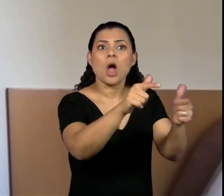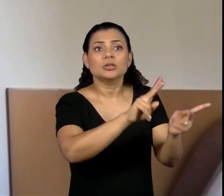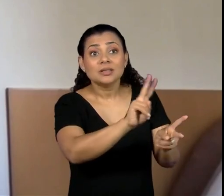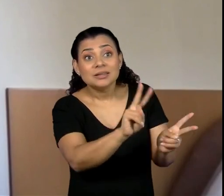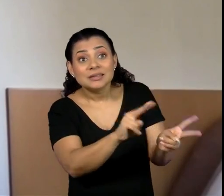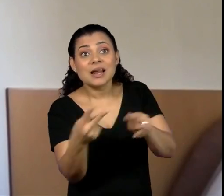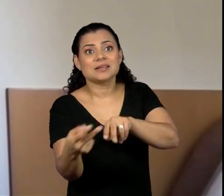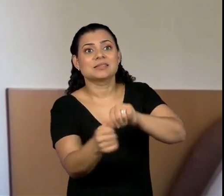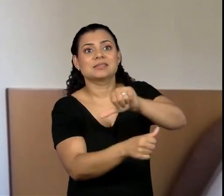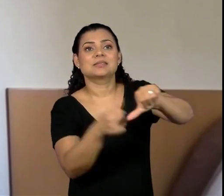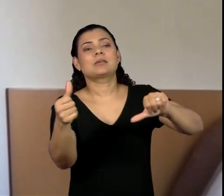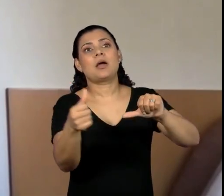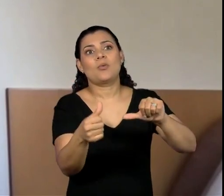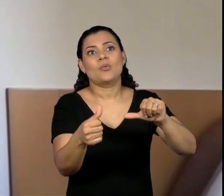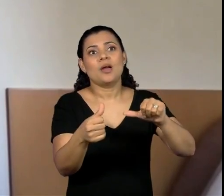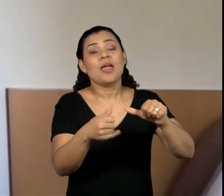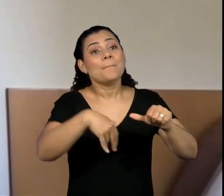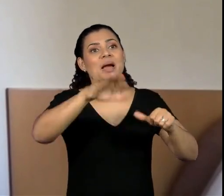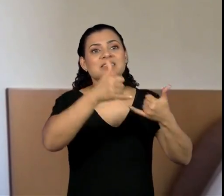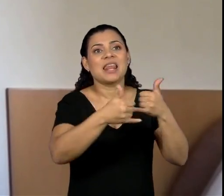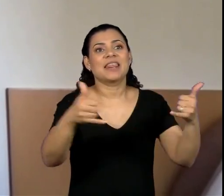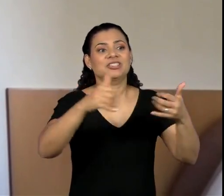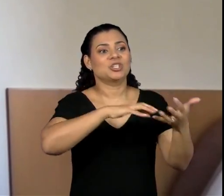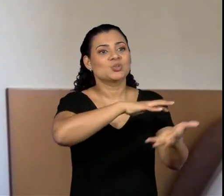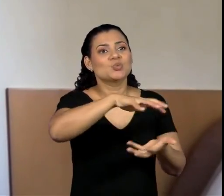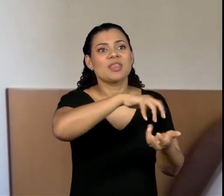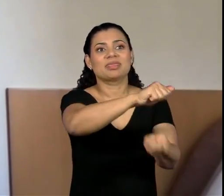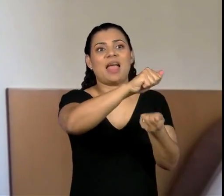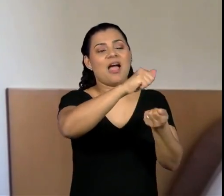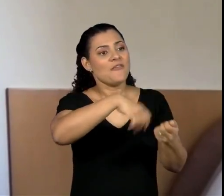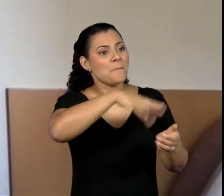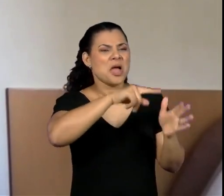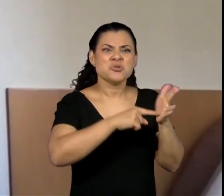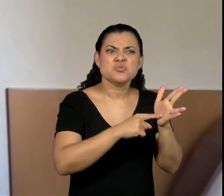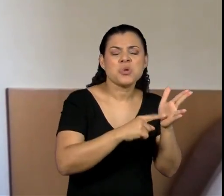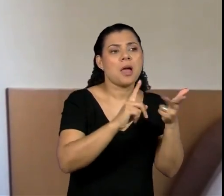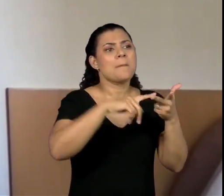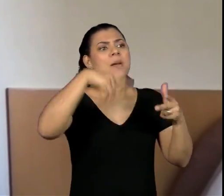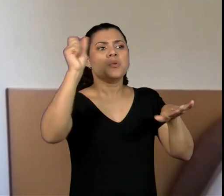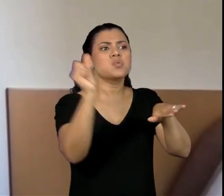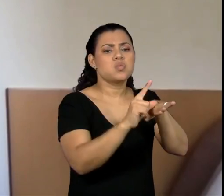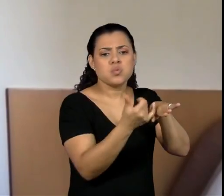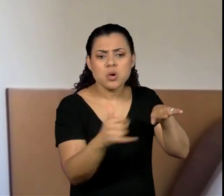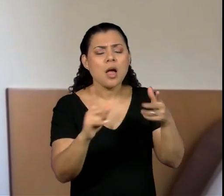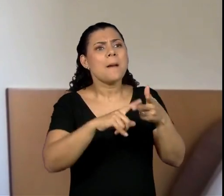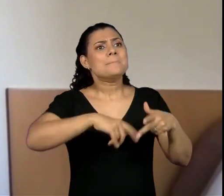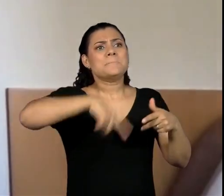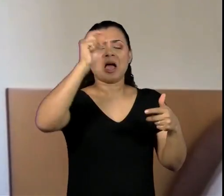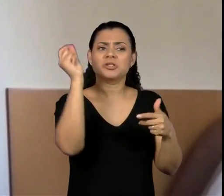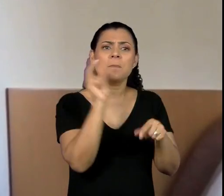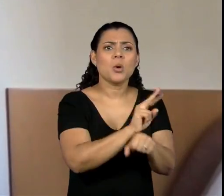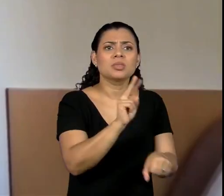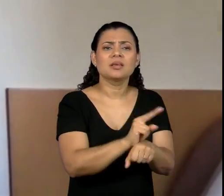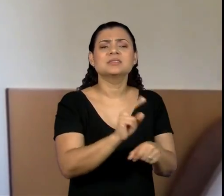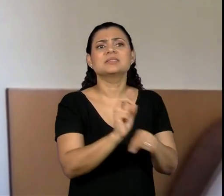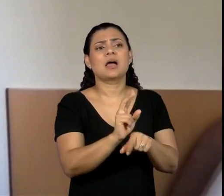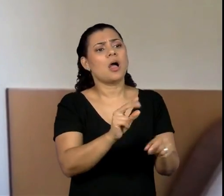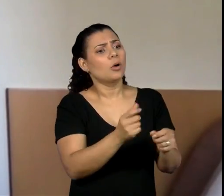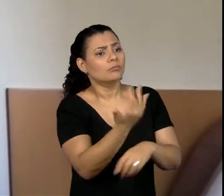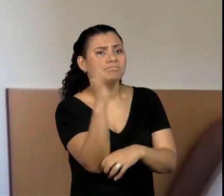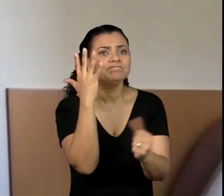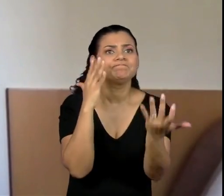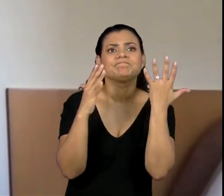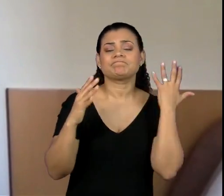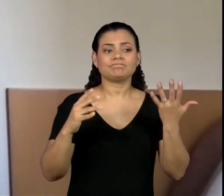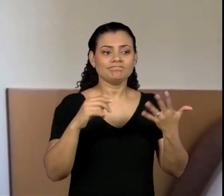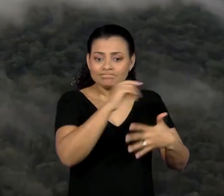transição para mais energia limpa, mais eficiência, mais proteção e conservação, preservação